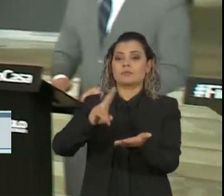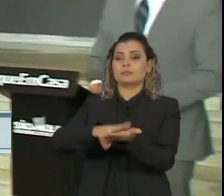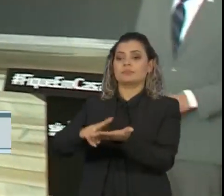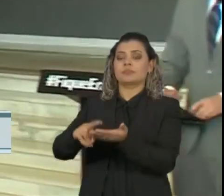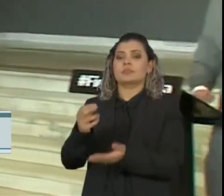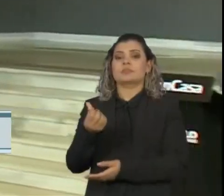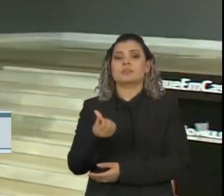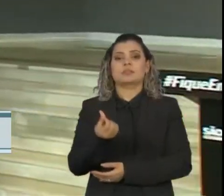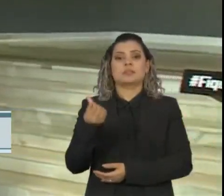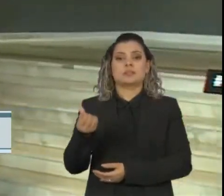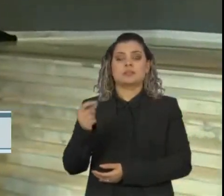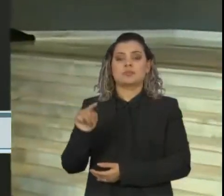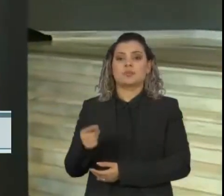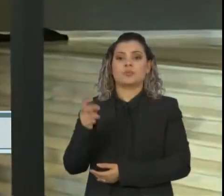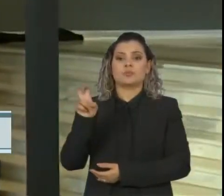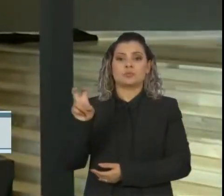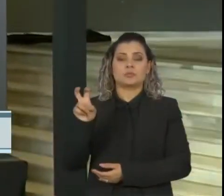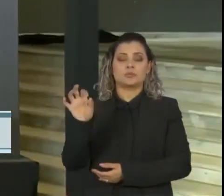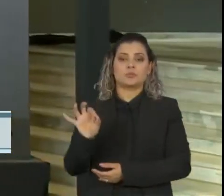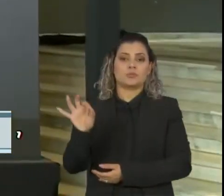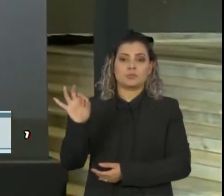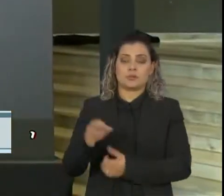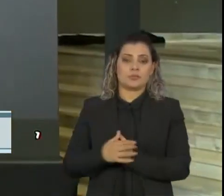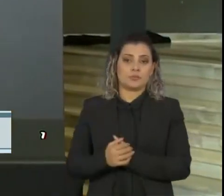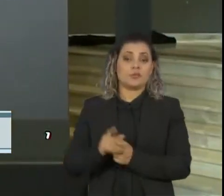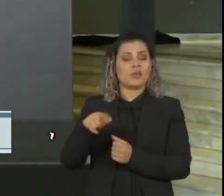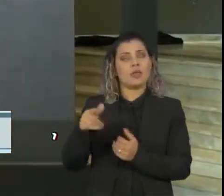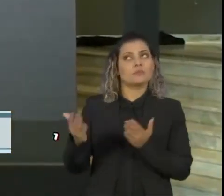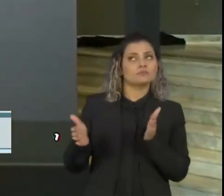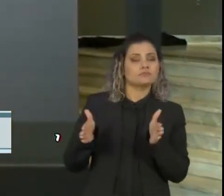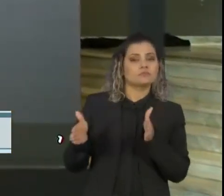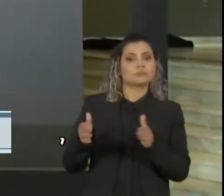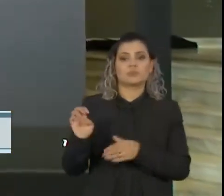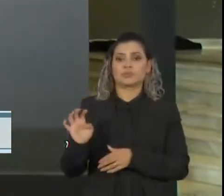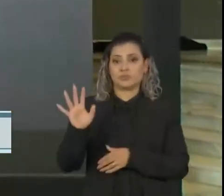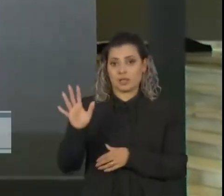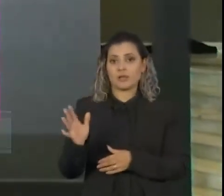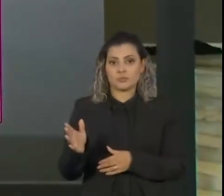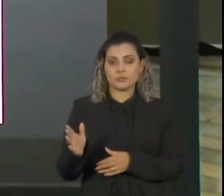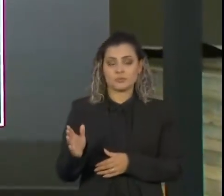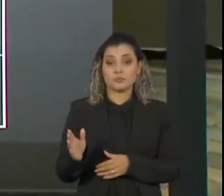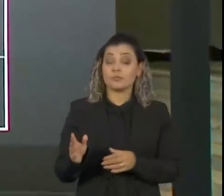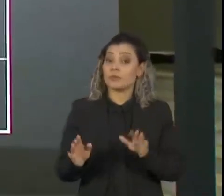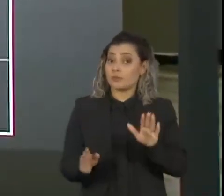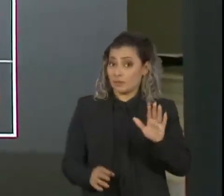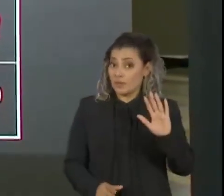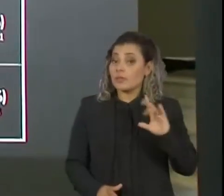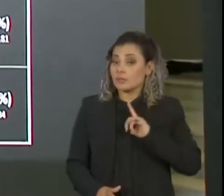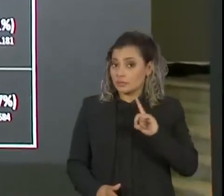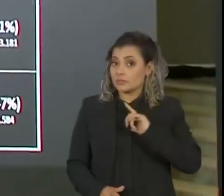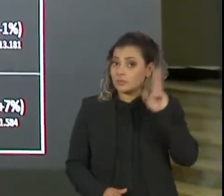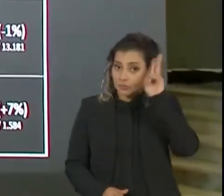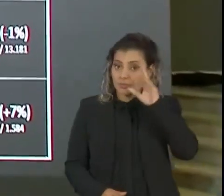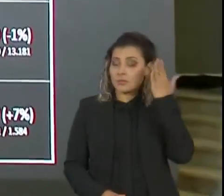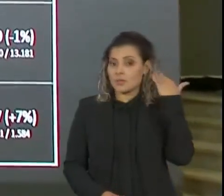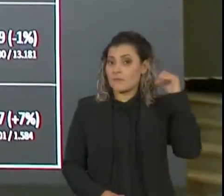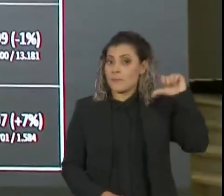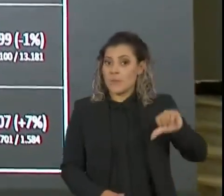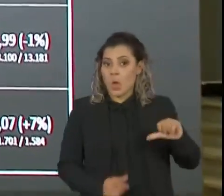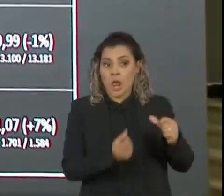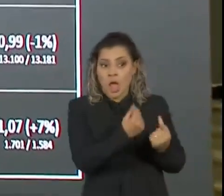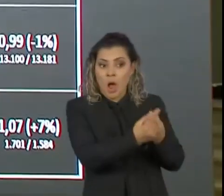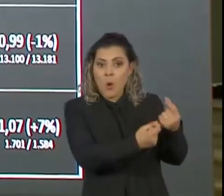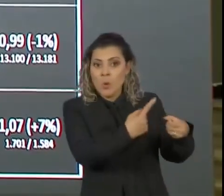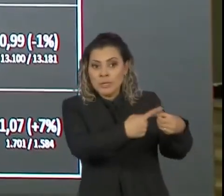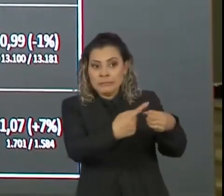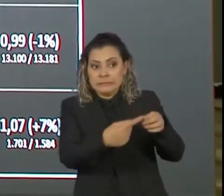de 66,5%. Essa é a média do Estado. Lembrando que houve uma piora específica em algumas regiões, como nós